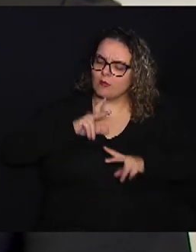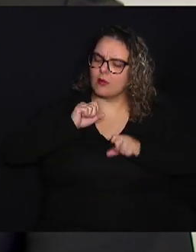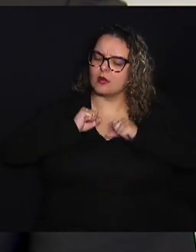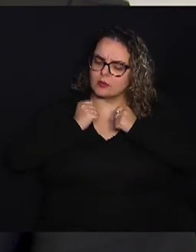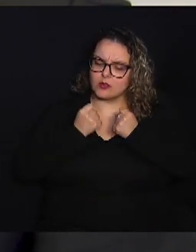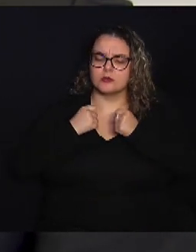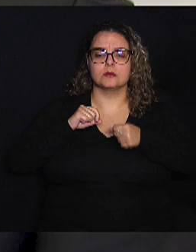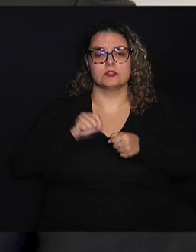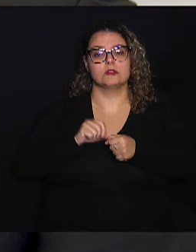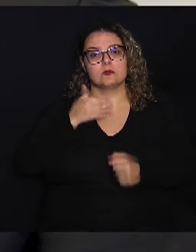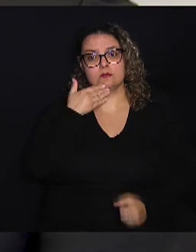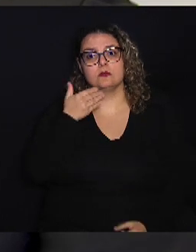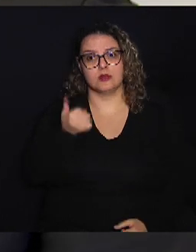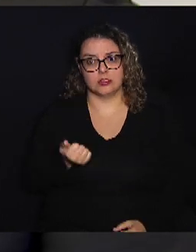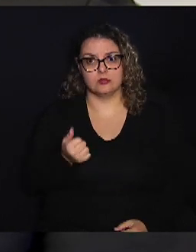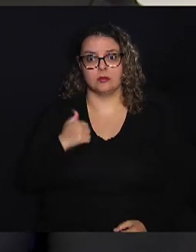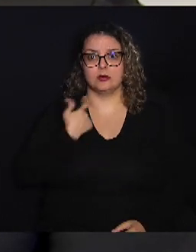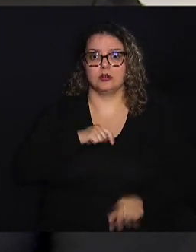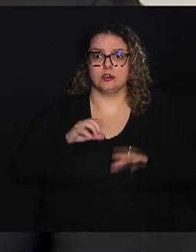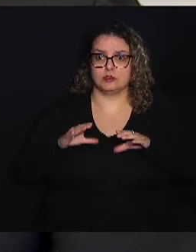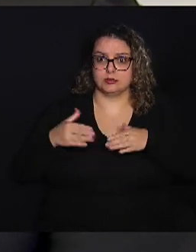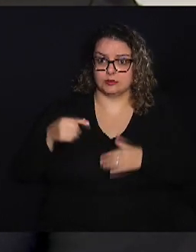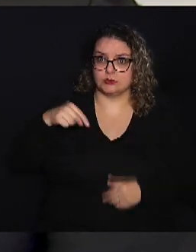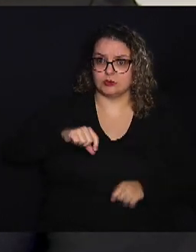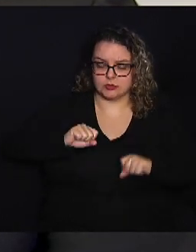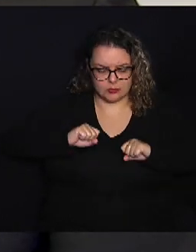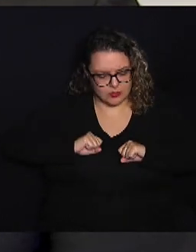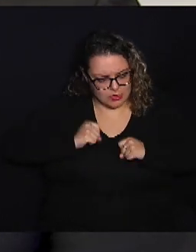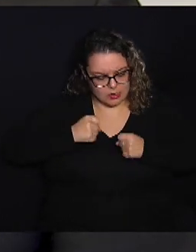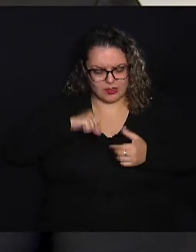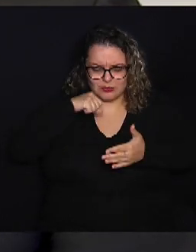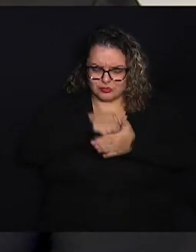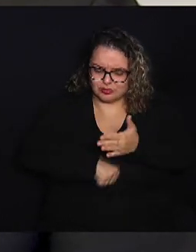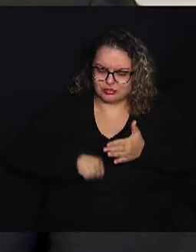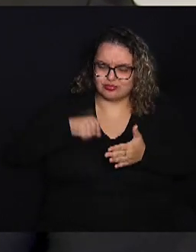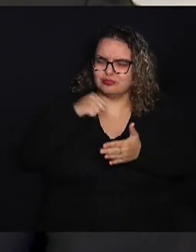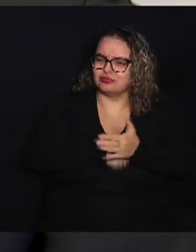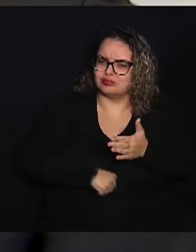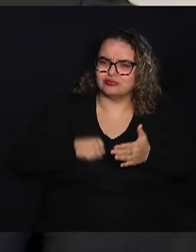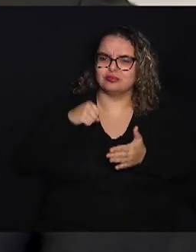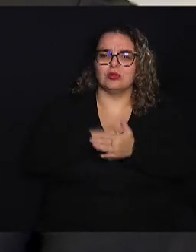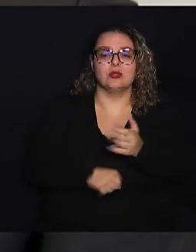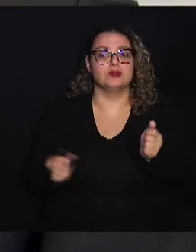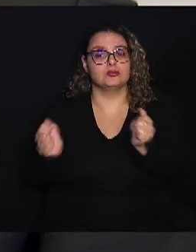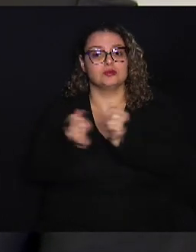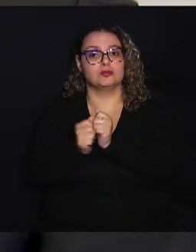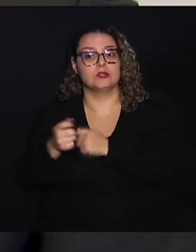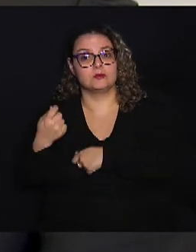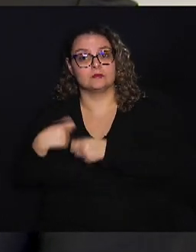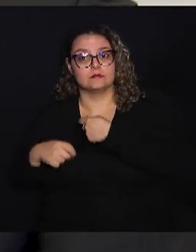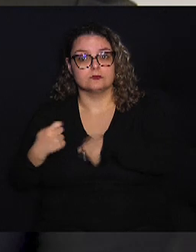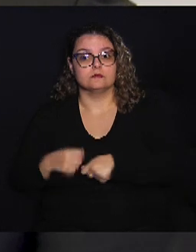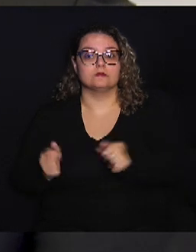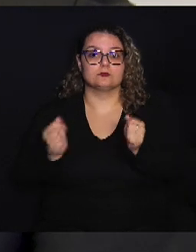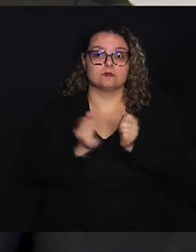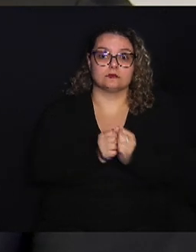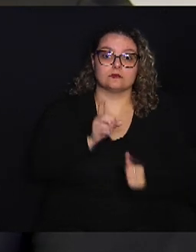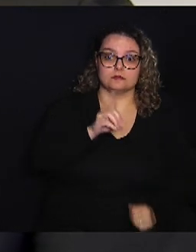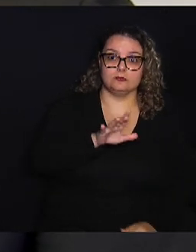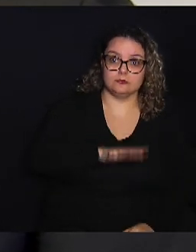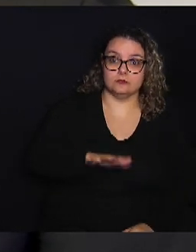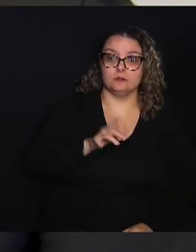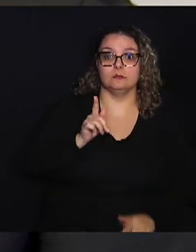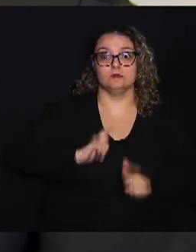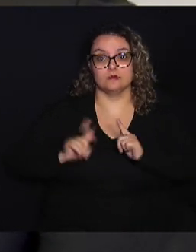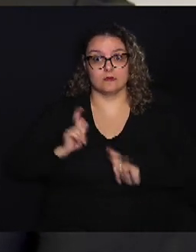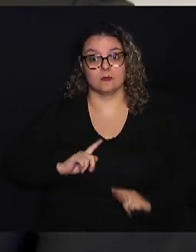fazer o melhor. A nossa equipe aqui se dedicou muito conjuntamente, a equipe administrativa com a direção da gestão da presidência